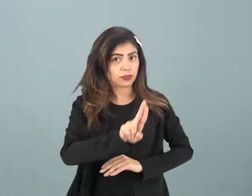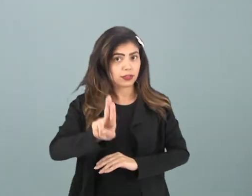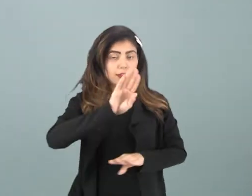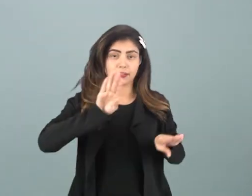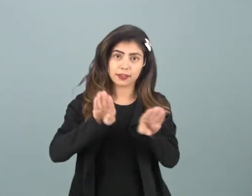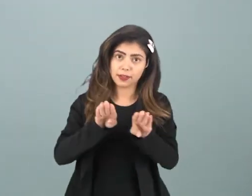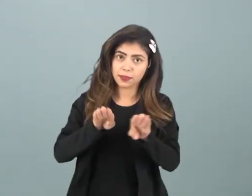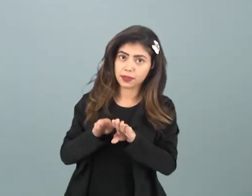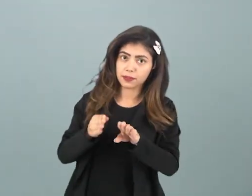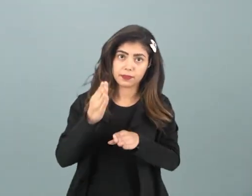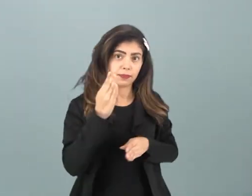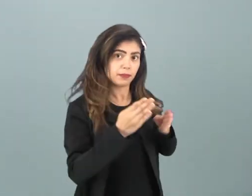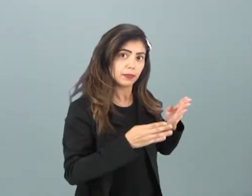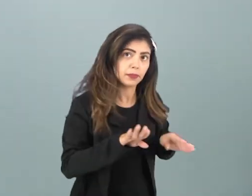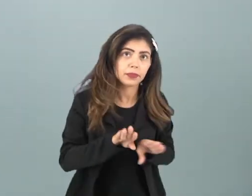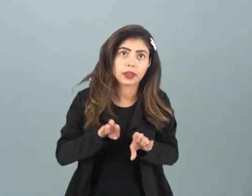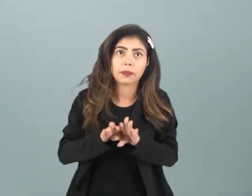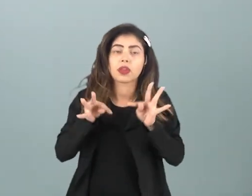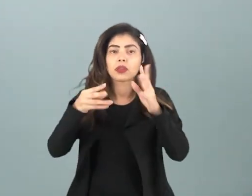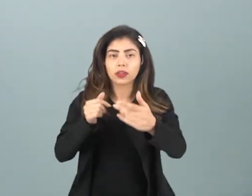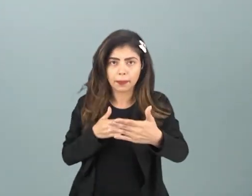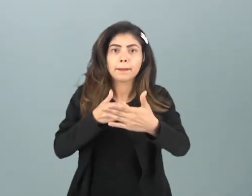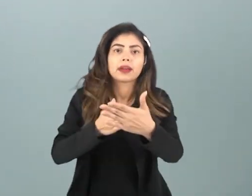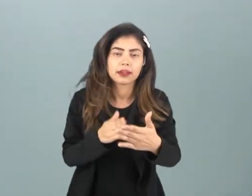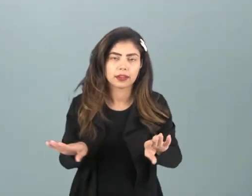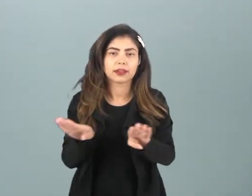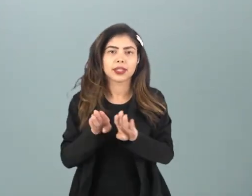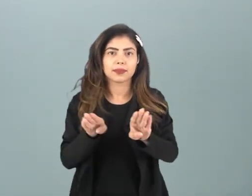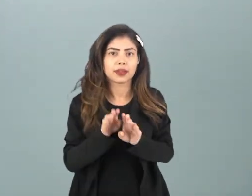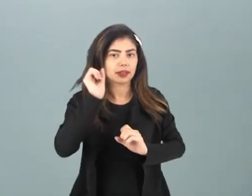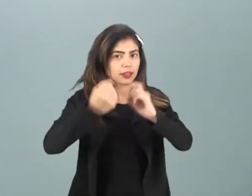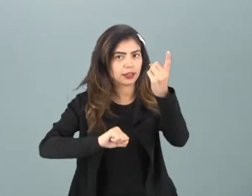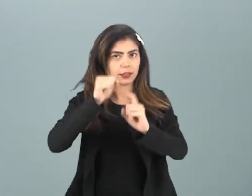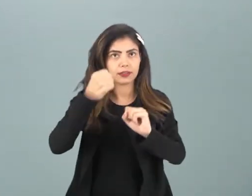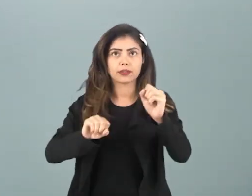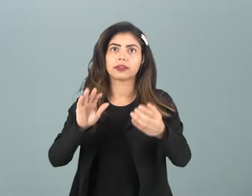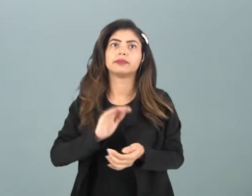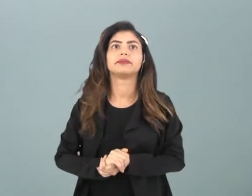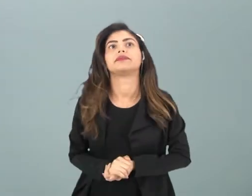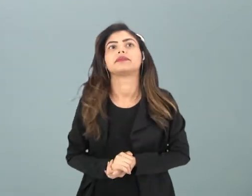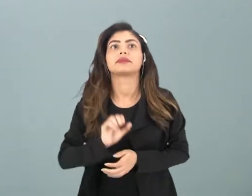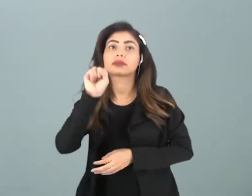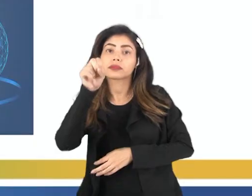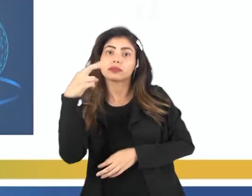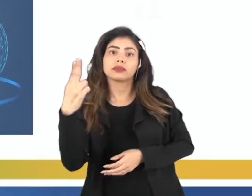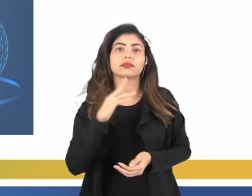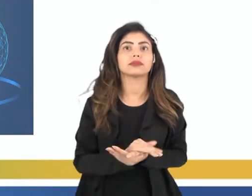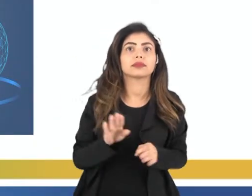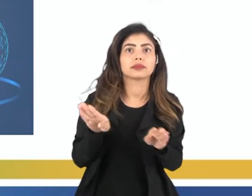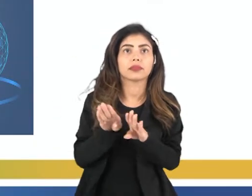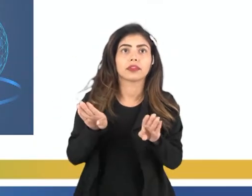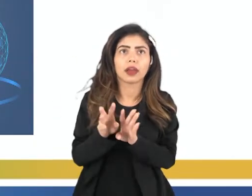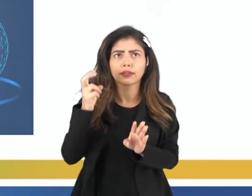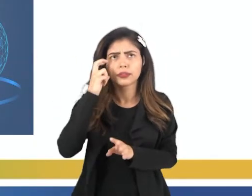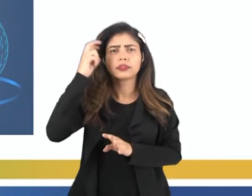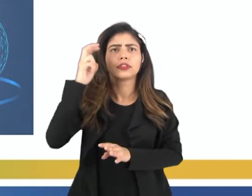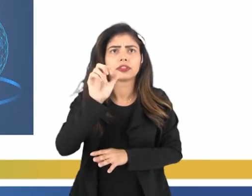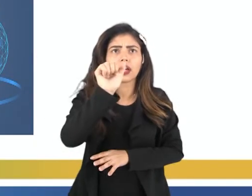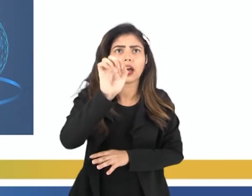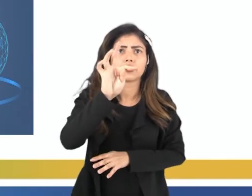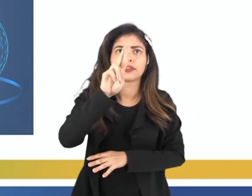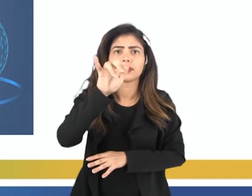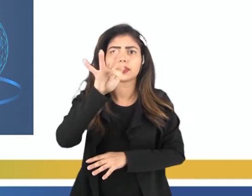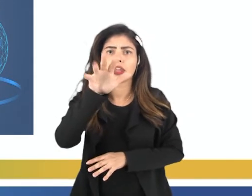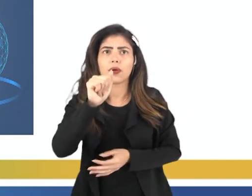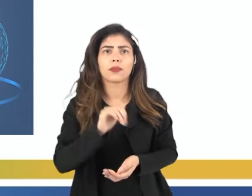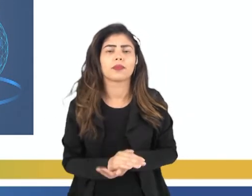indústria automobilística. Então isso impacta diretamente na indústria, a robótica. Outro é a inteligência artificial. Muitos